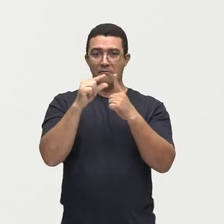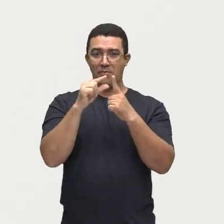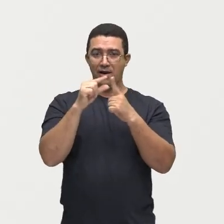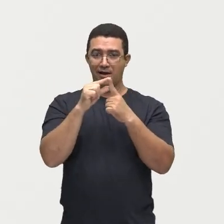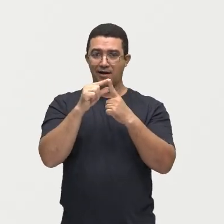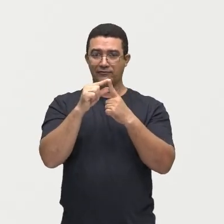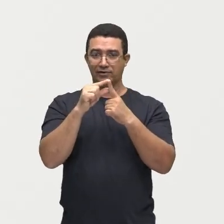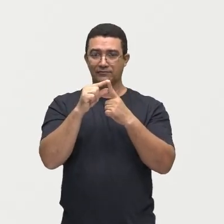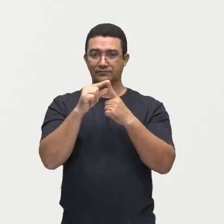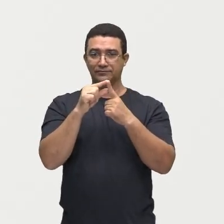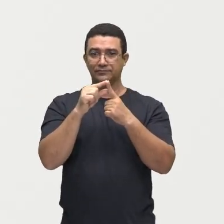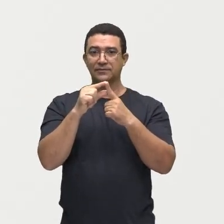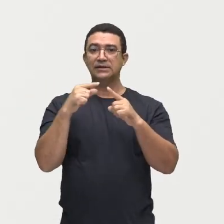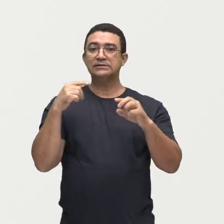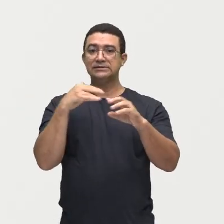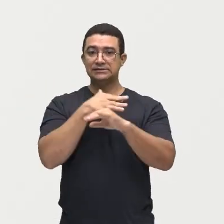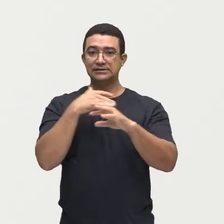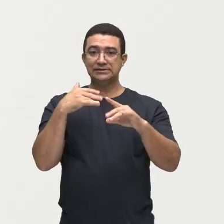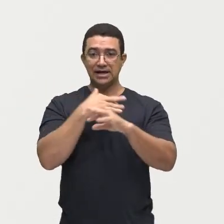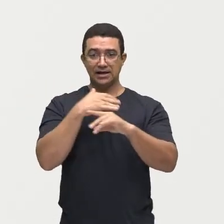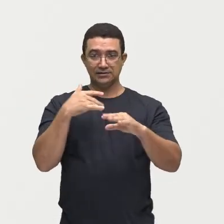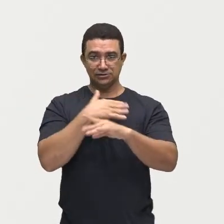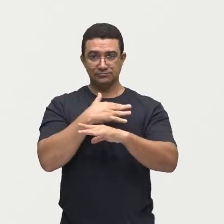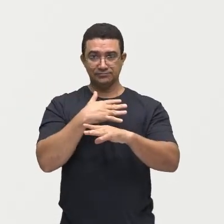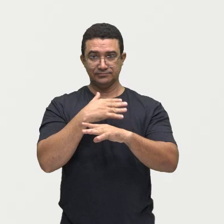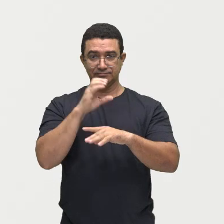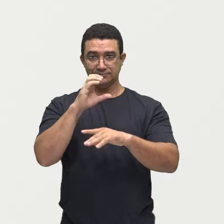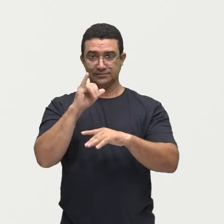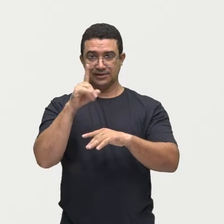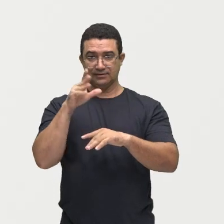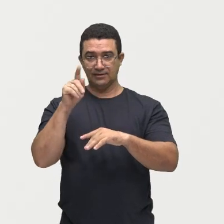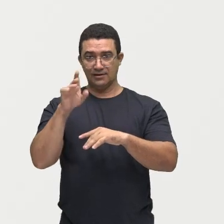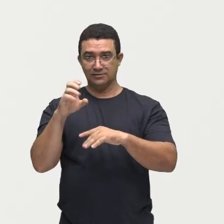que termo? Cidade, né?